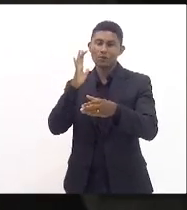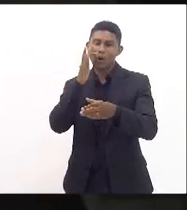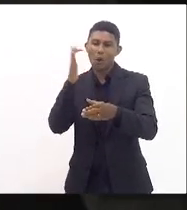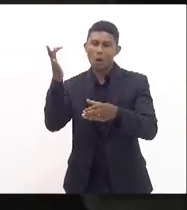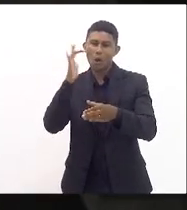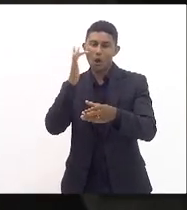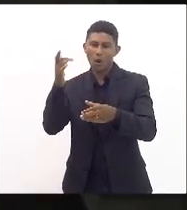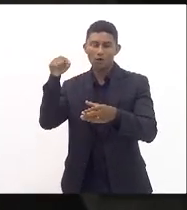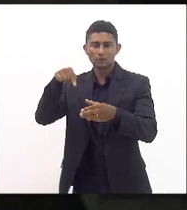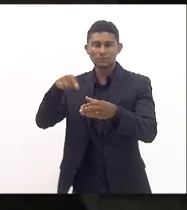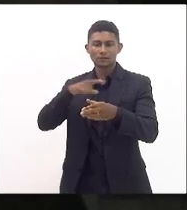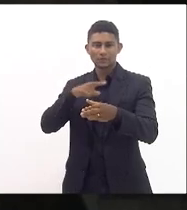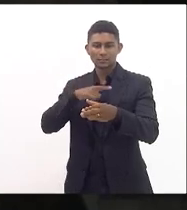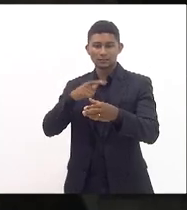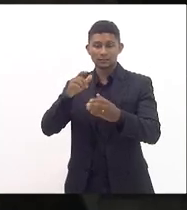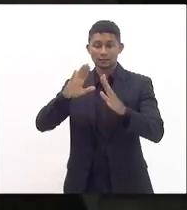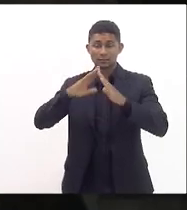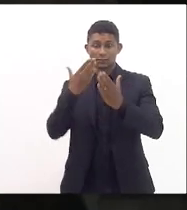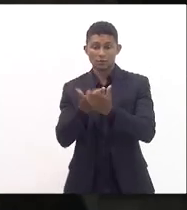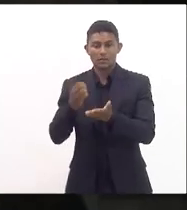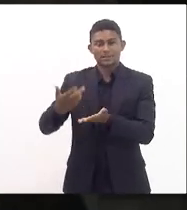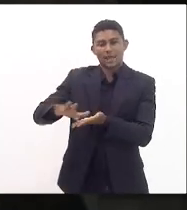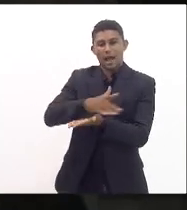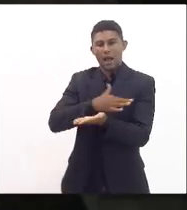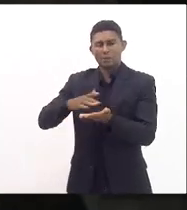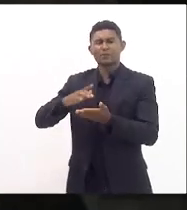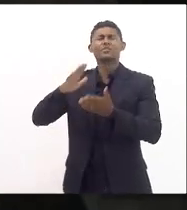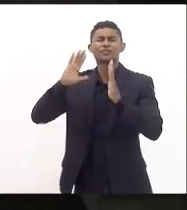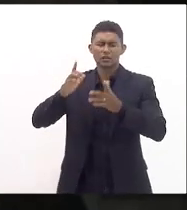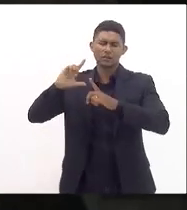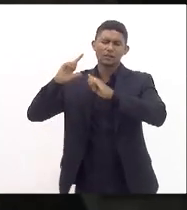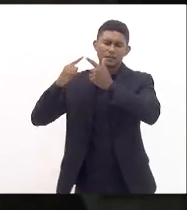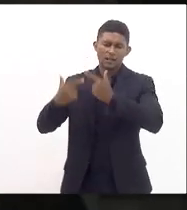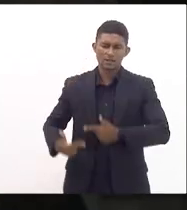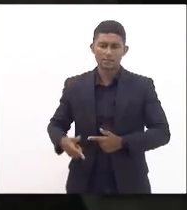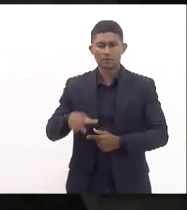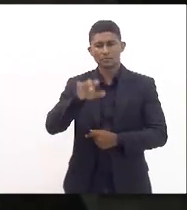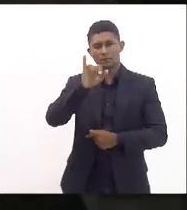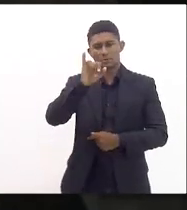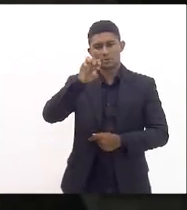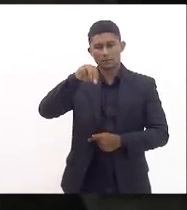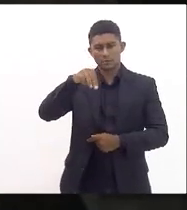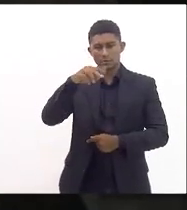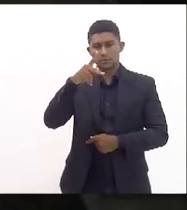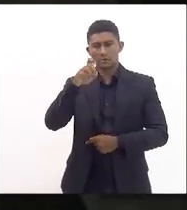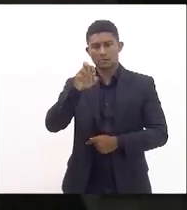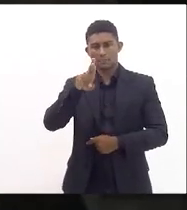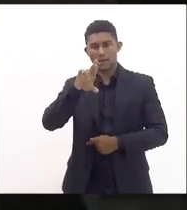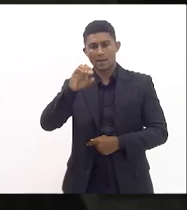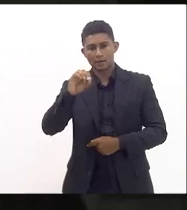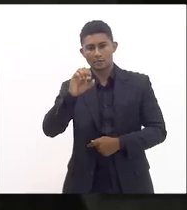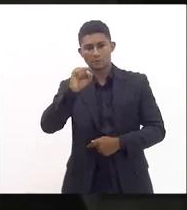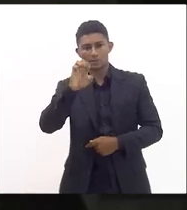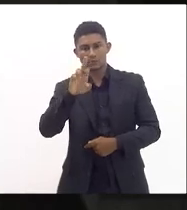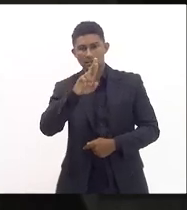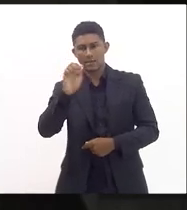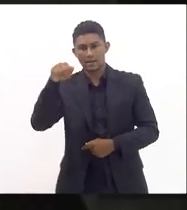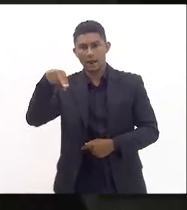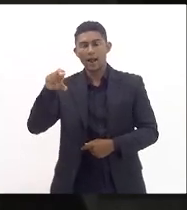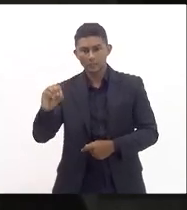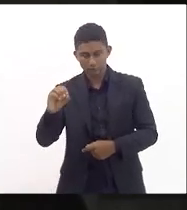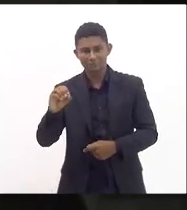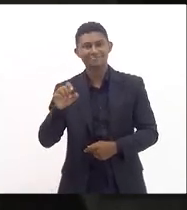né, a escola de samba, tradicional escola de samba Império Serrano, oriunda do Morro da Serrinha, em